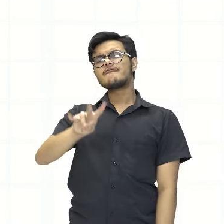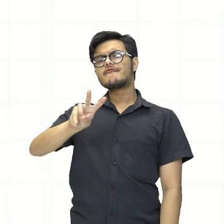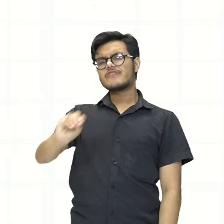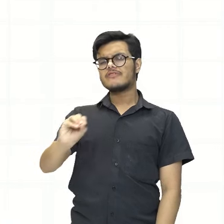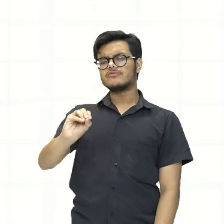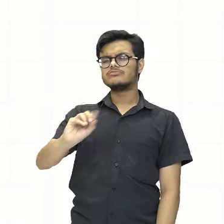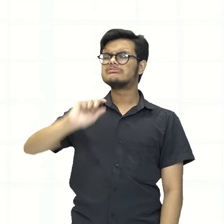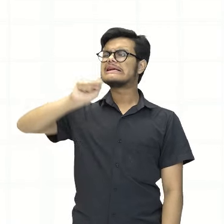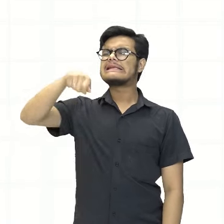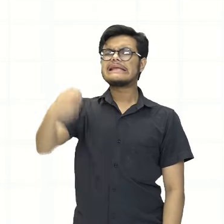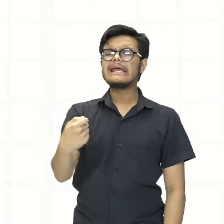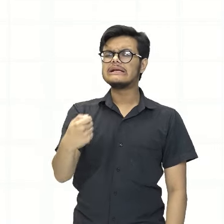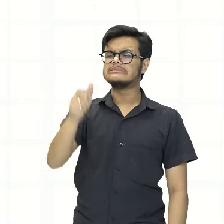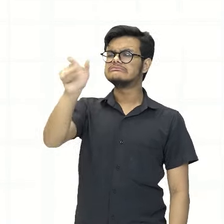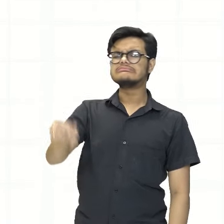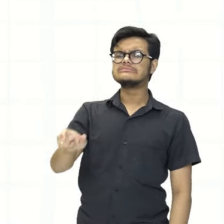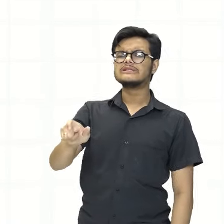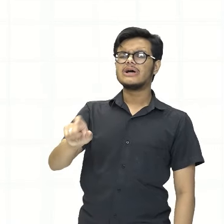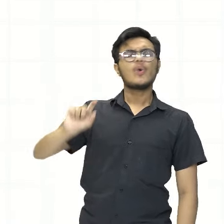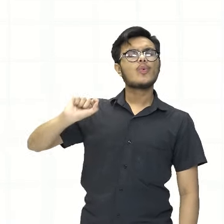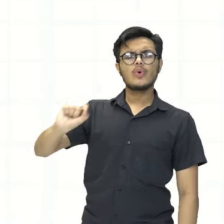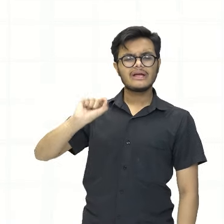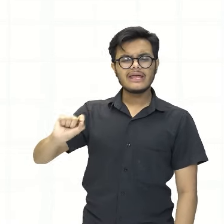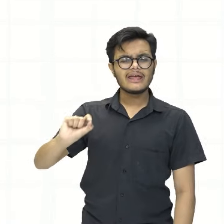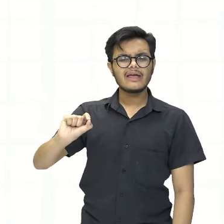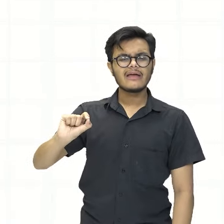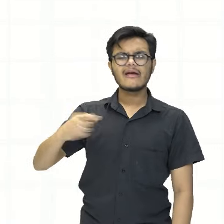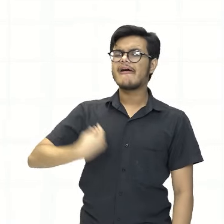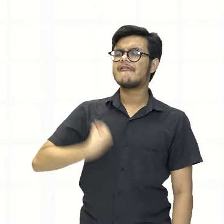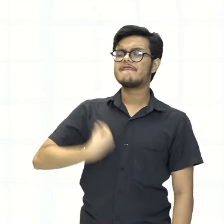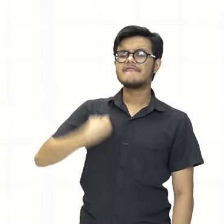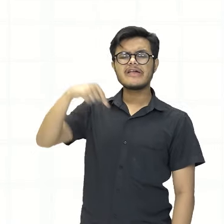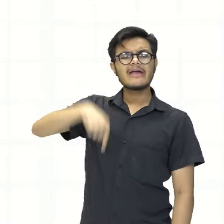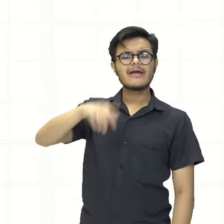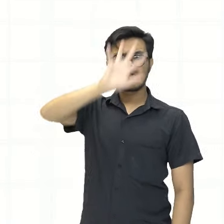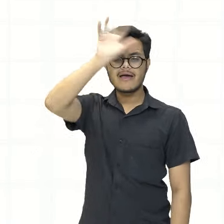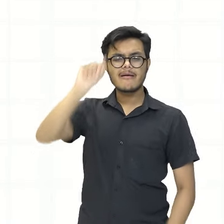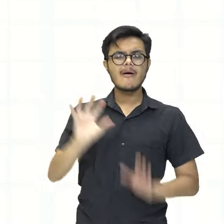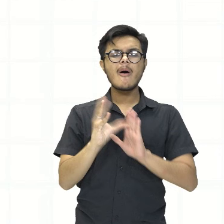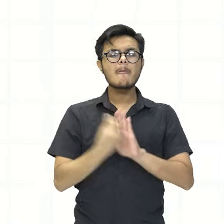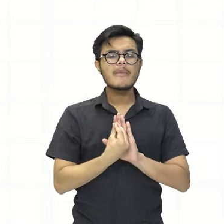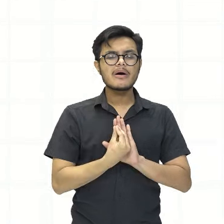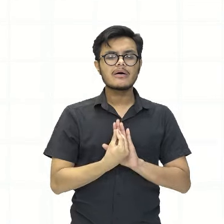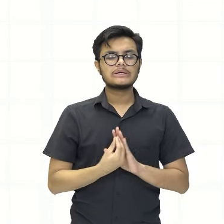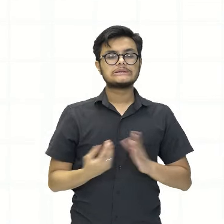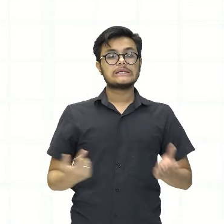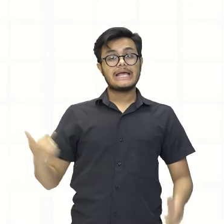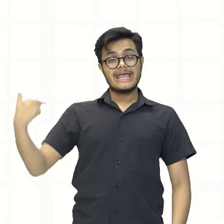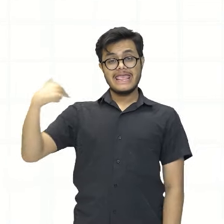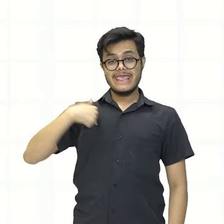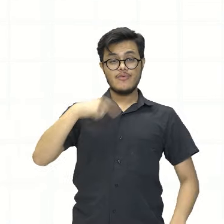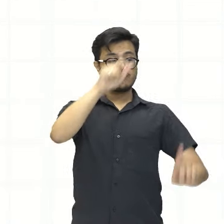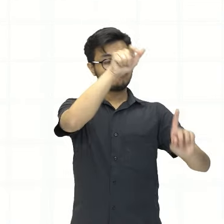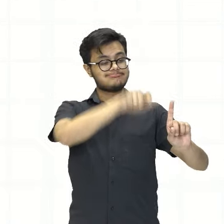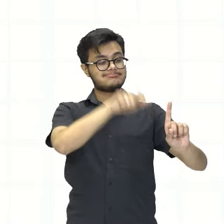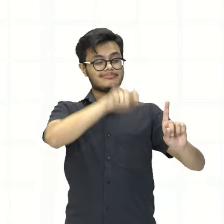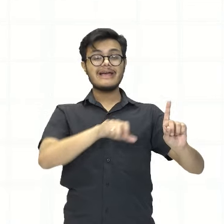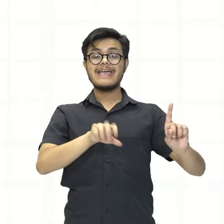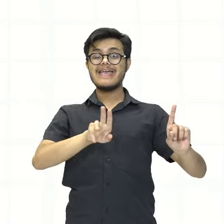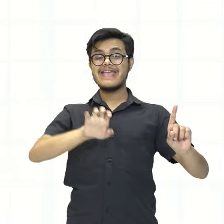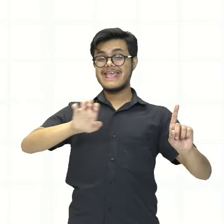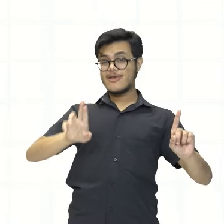o que né vivo na Amazônia né resposta eu então eu é o meu